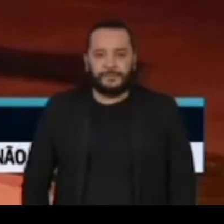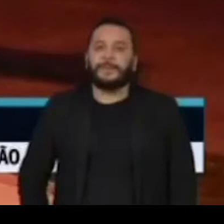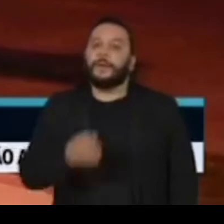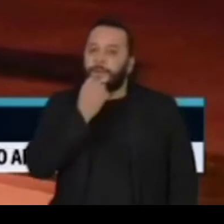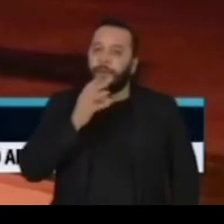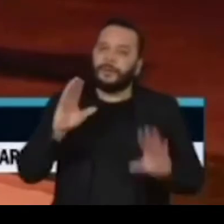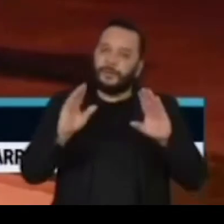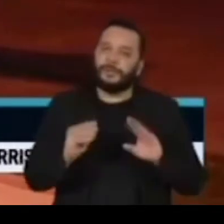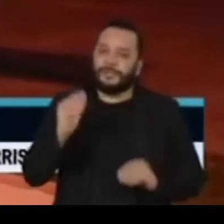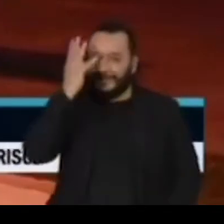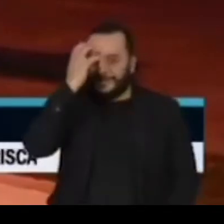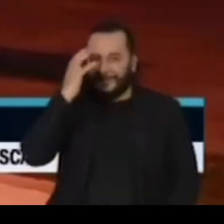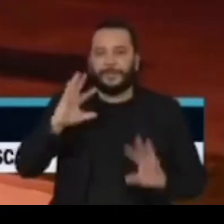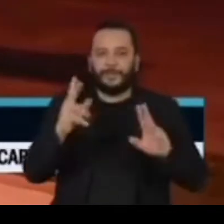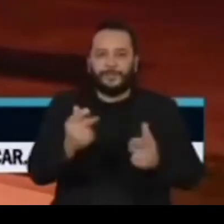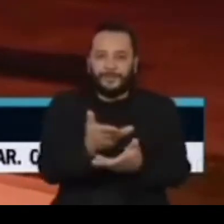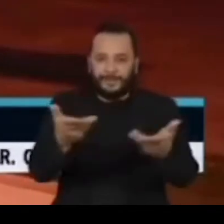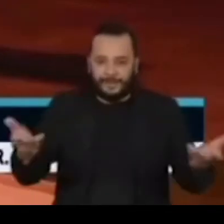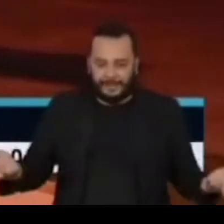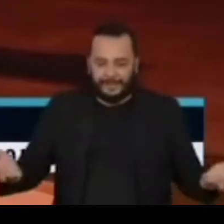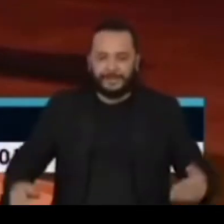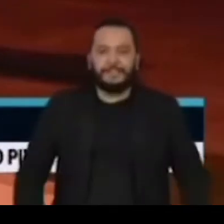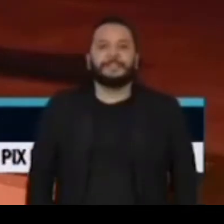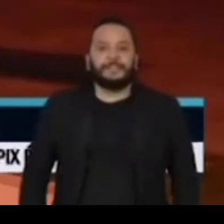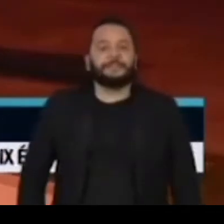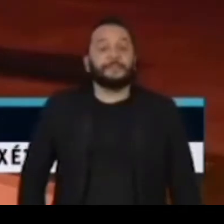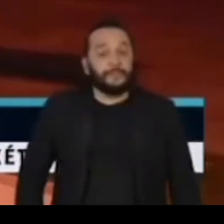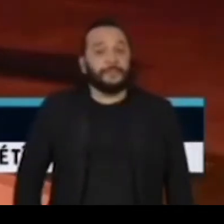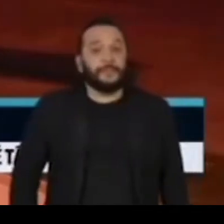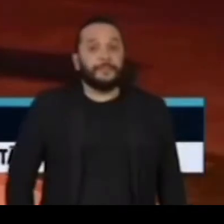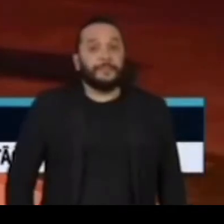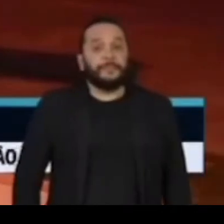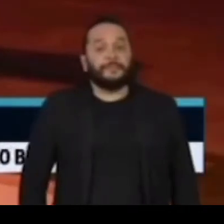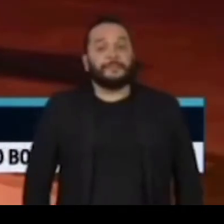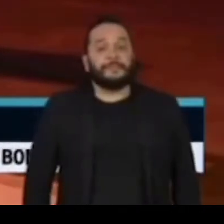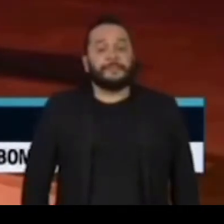Boa noite, Ana. Boa noite a todos. O ministro Geraldo...